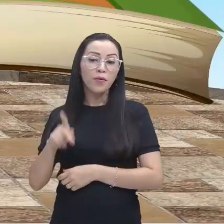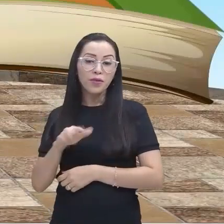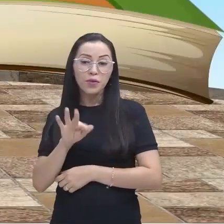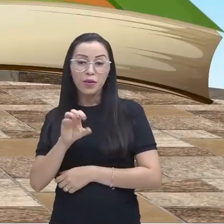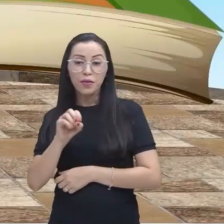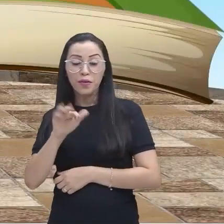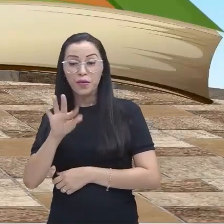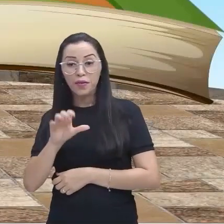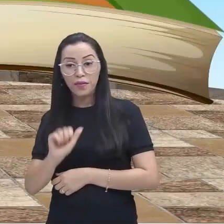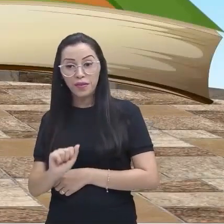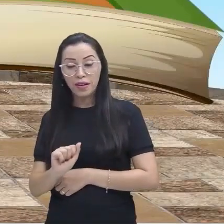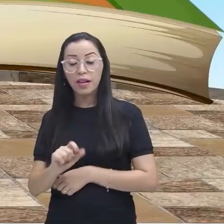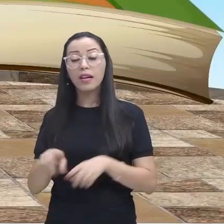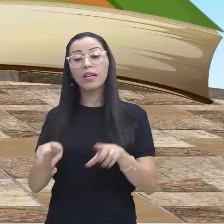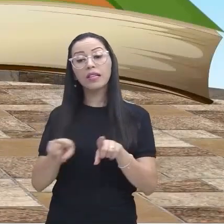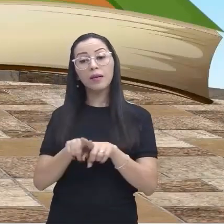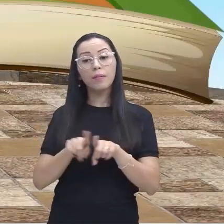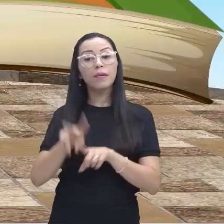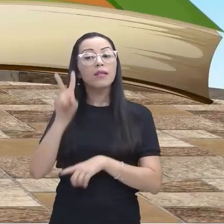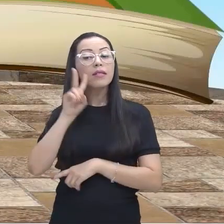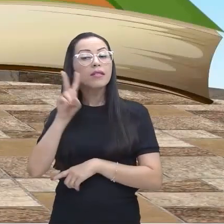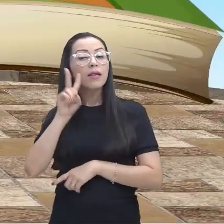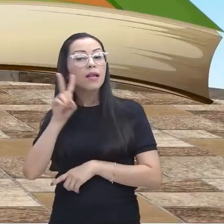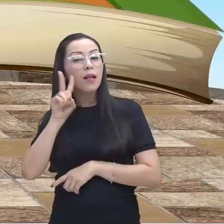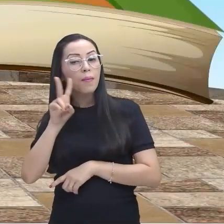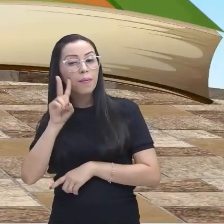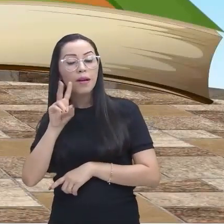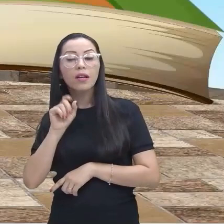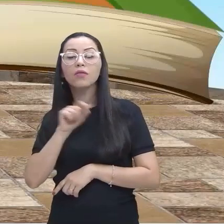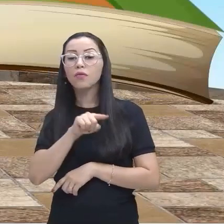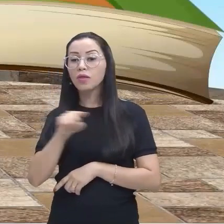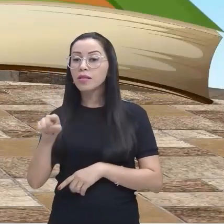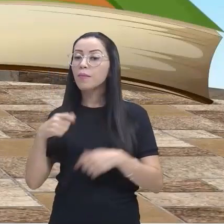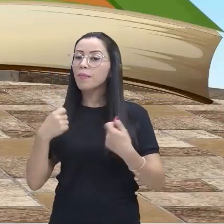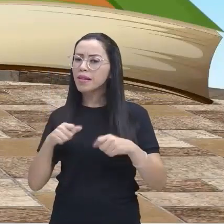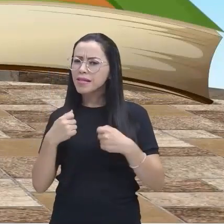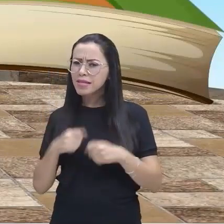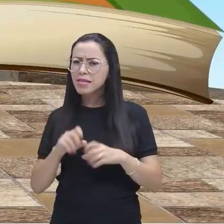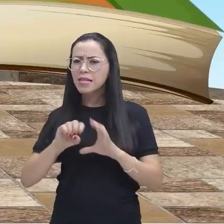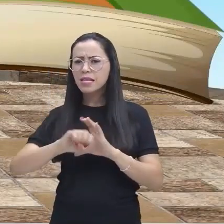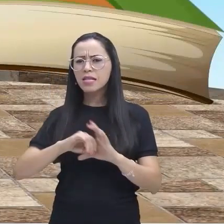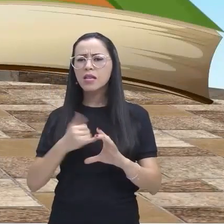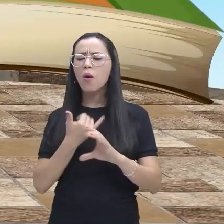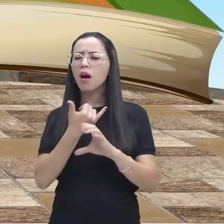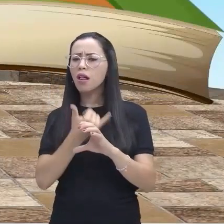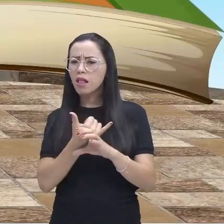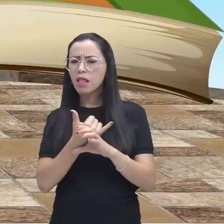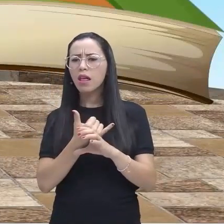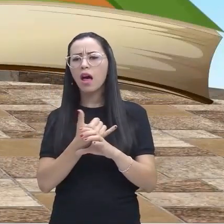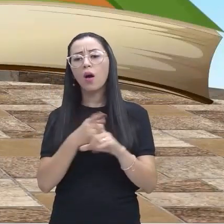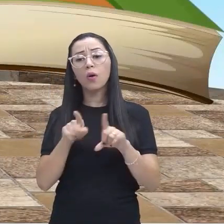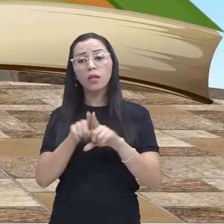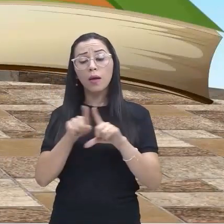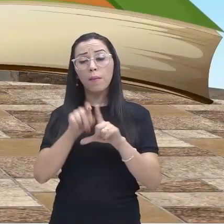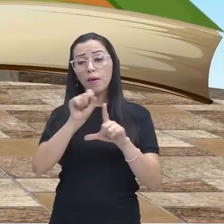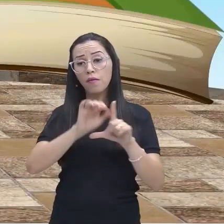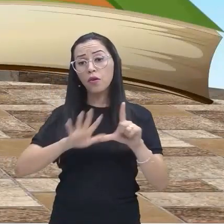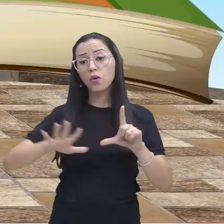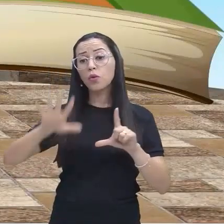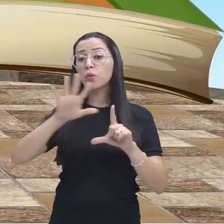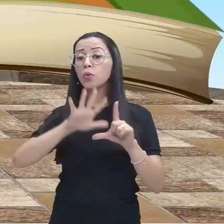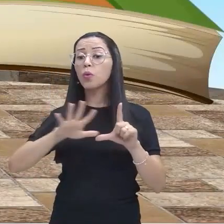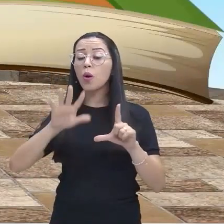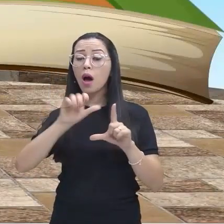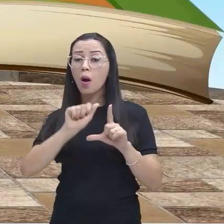E sempre lembrando, acesse os canais, o ambiente virtual da aprendizagem,